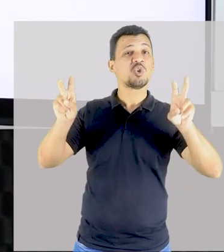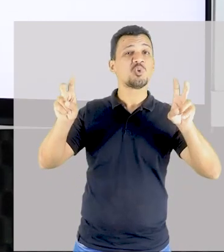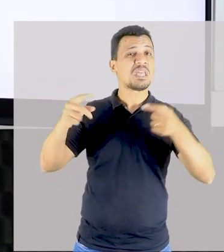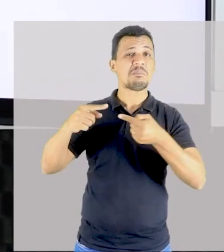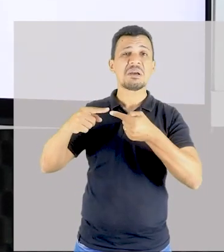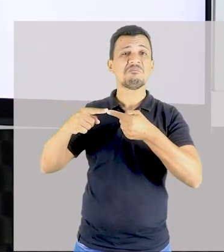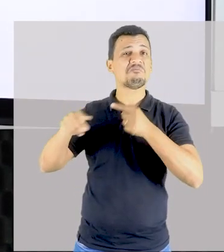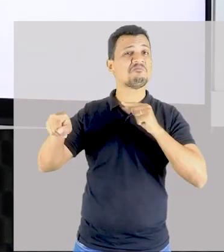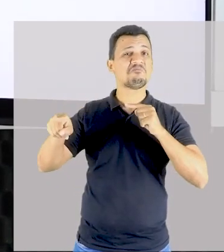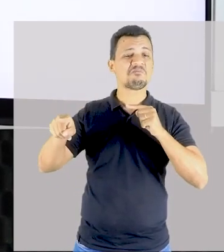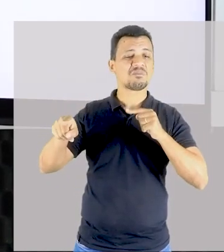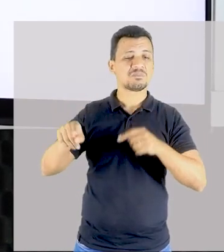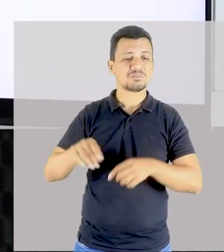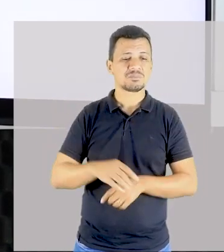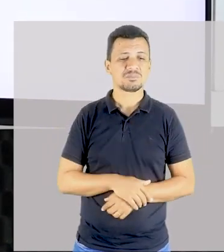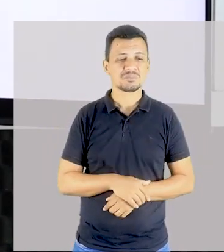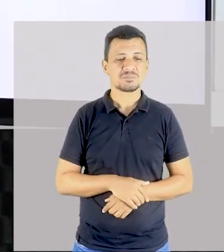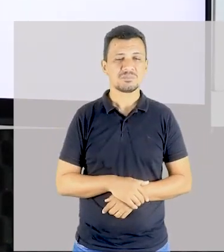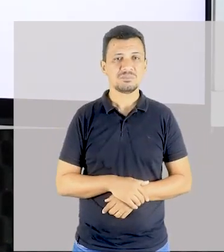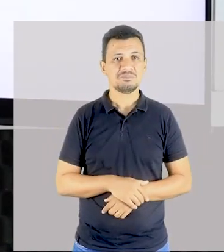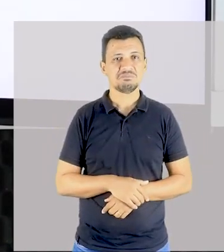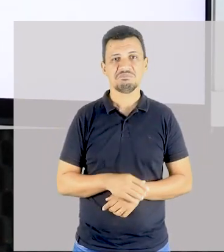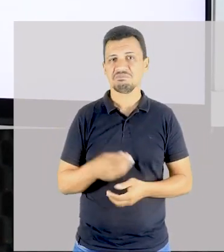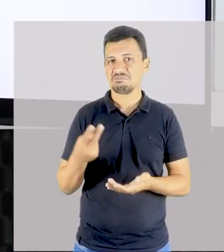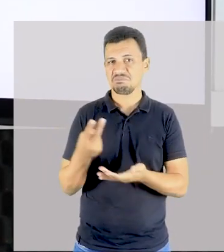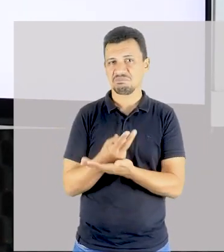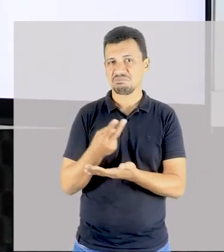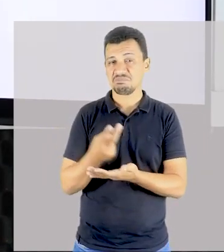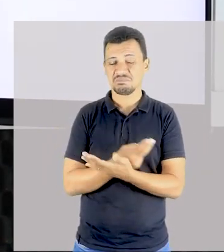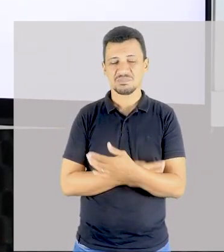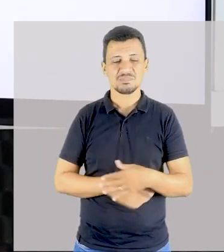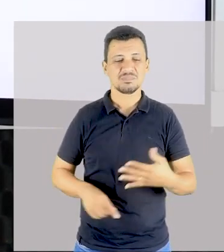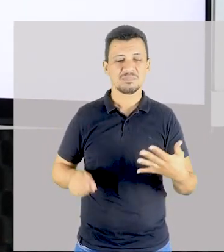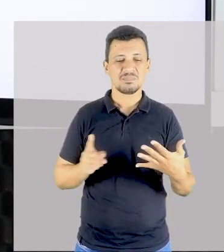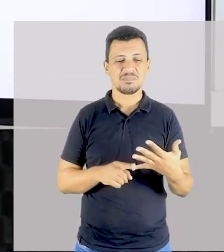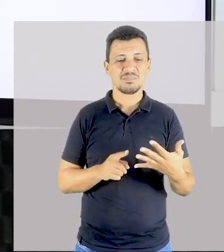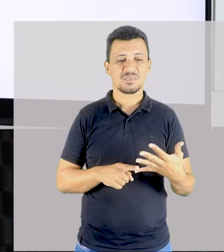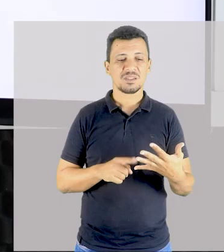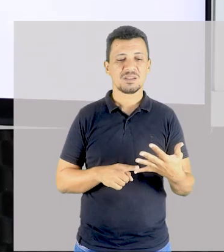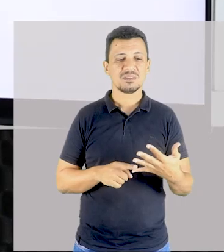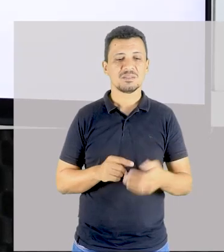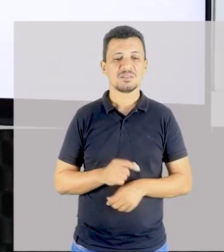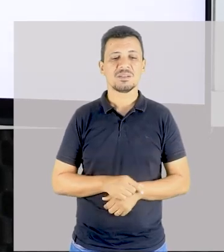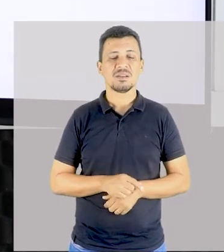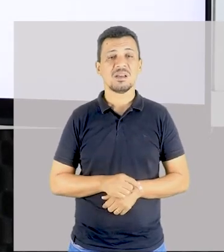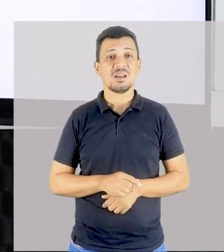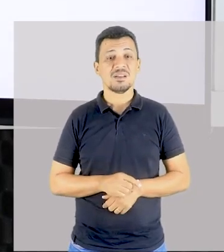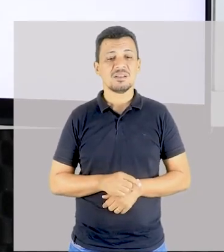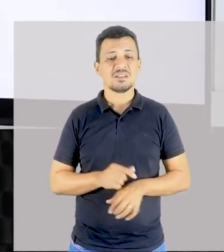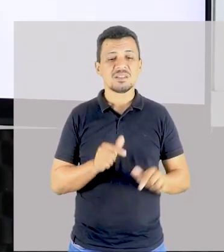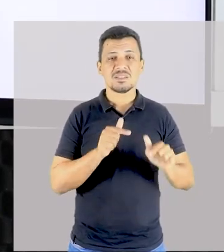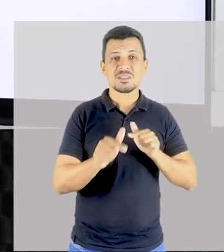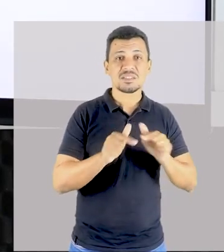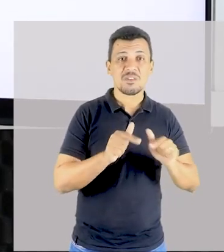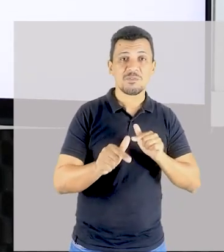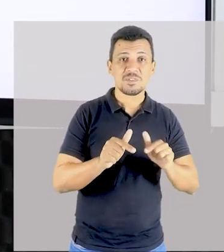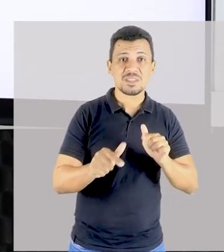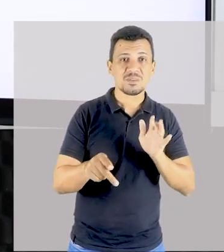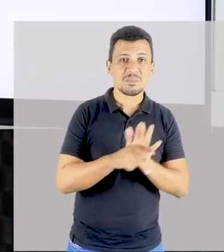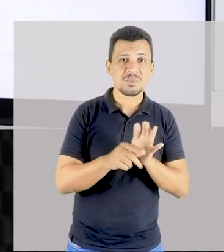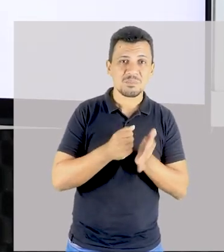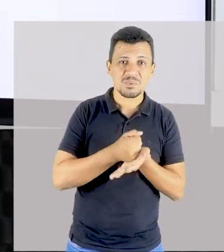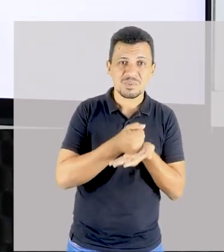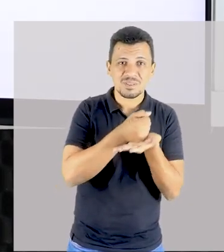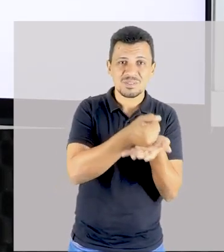tema do que foi perguntado então não faz sentido letra e é uma prestação de serviços